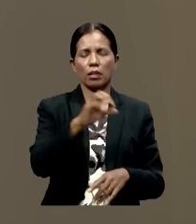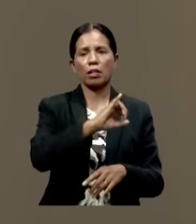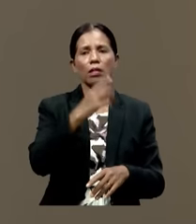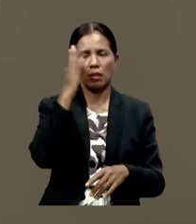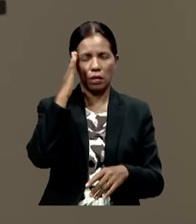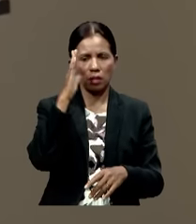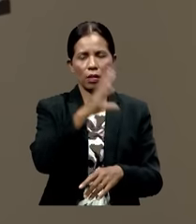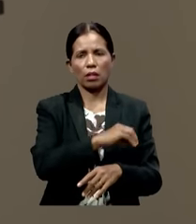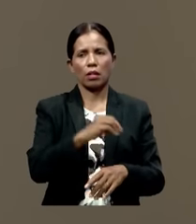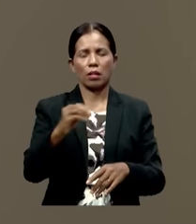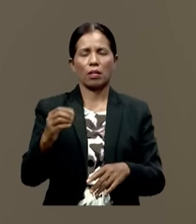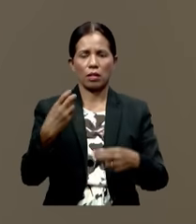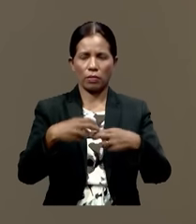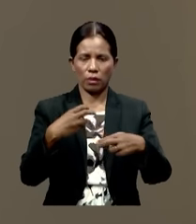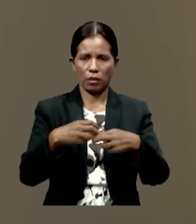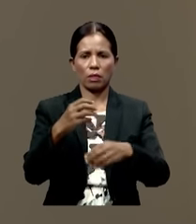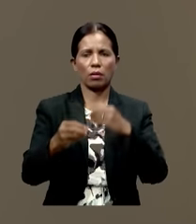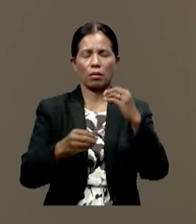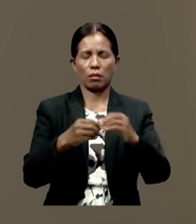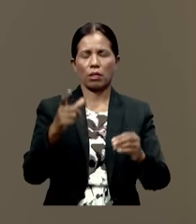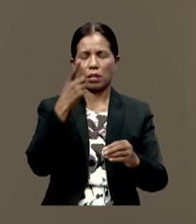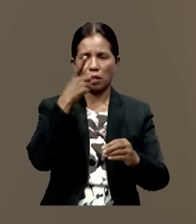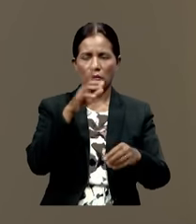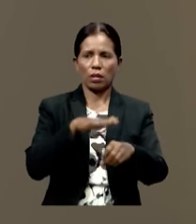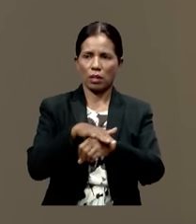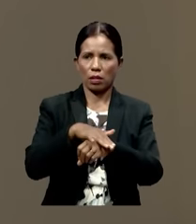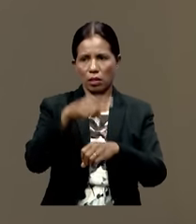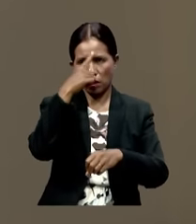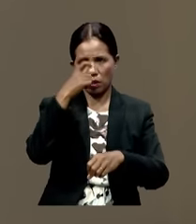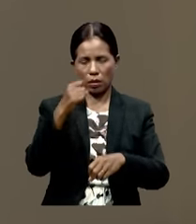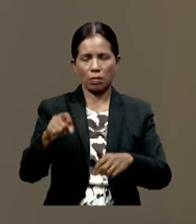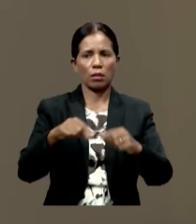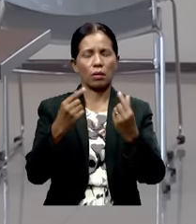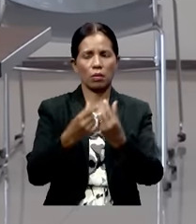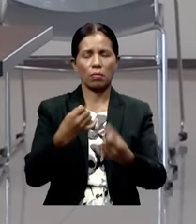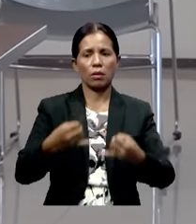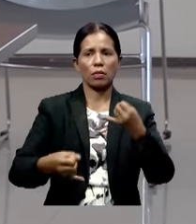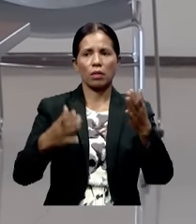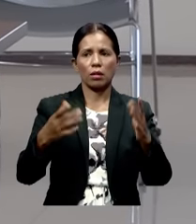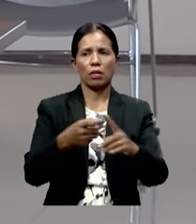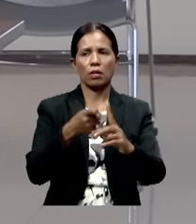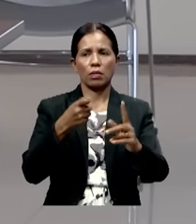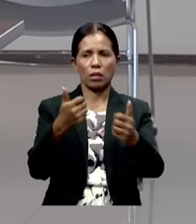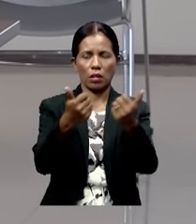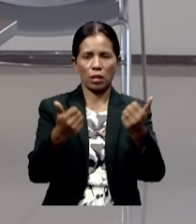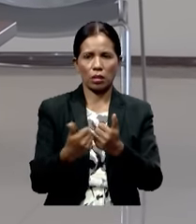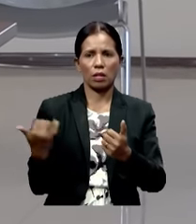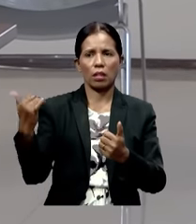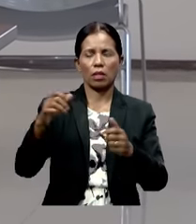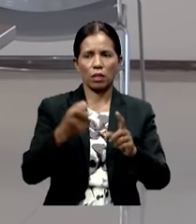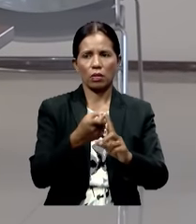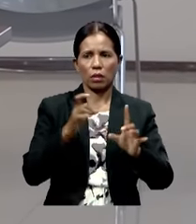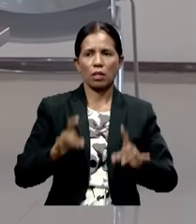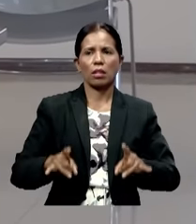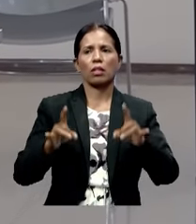durante a prova oral e a dificuldade com a língua inglesa, também a equipa azul e cira direita, mas Rússia Azense, cira, Rússia Austrália,